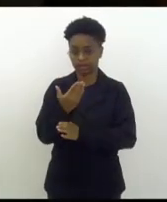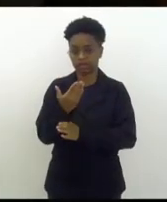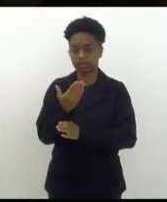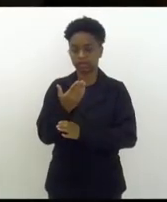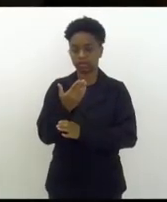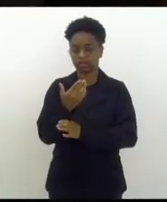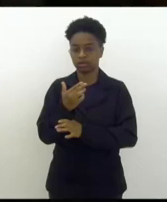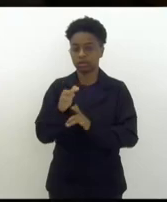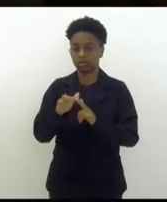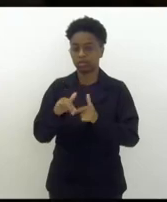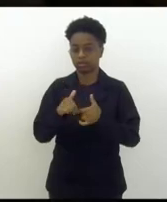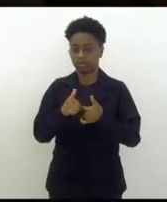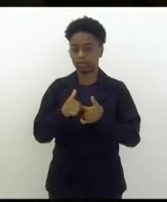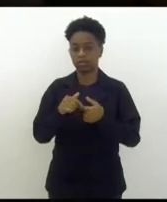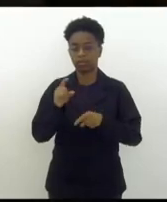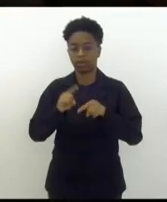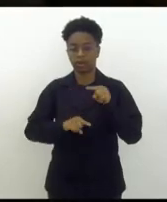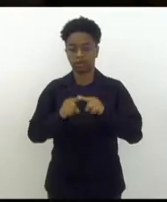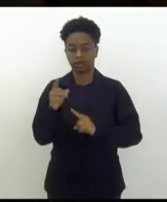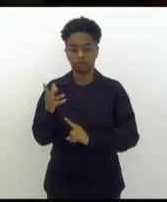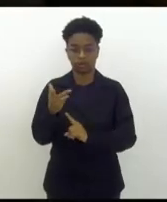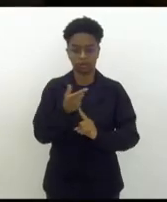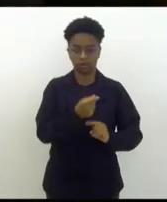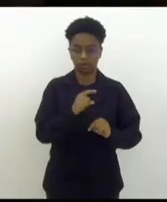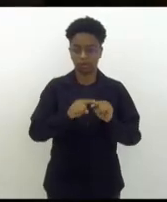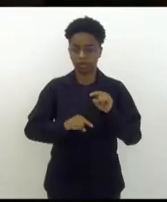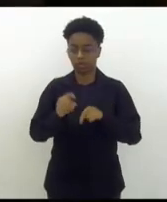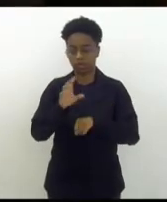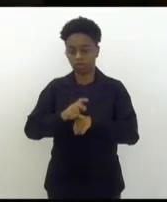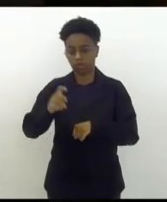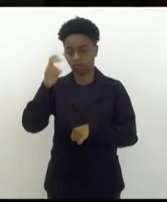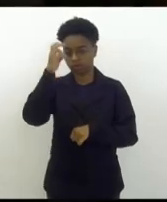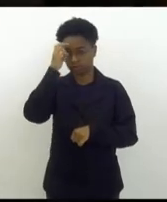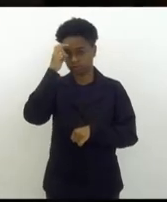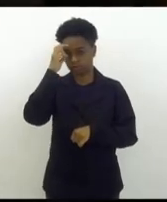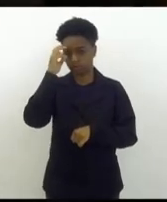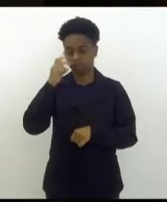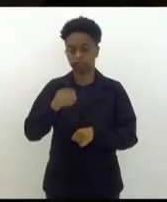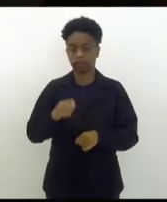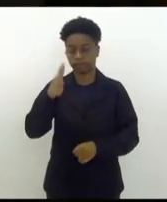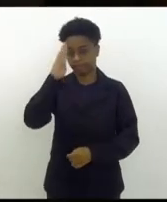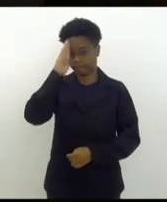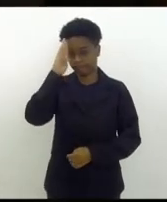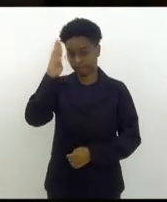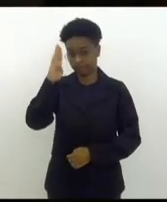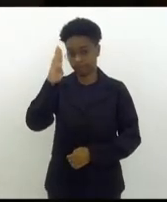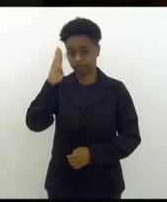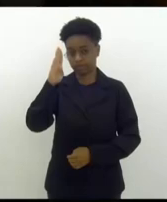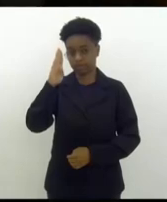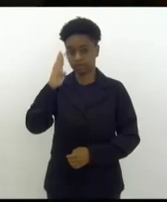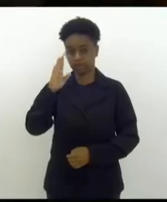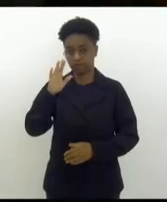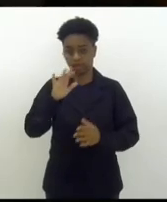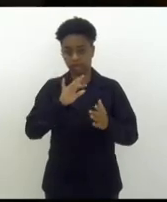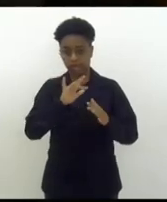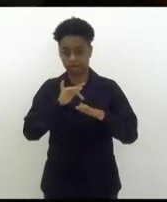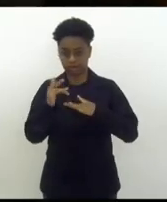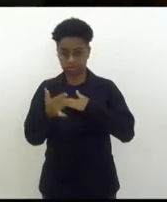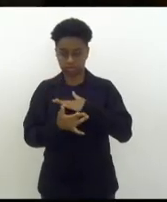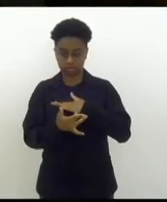obra artística da obra cultural que circula principalmente nas redes mas não só